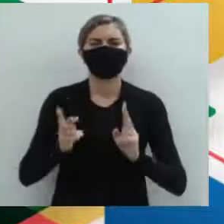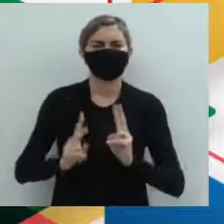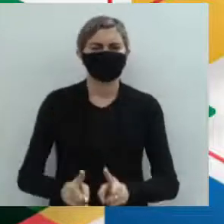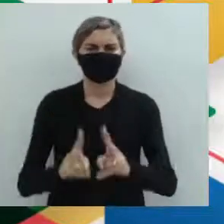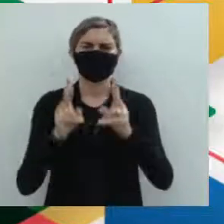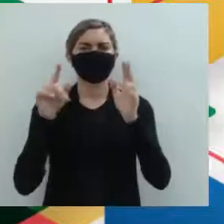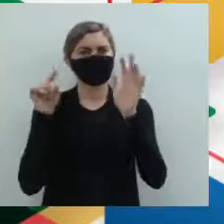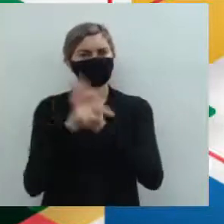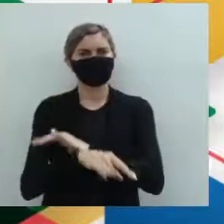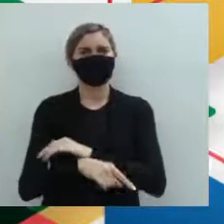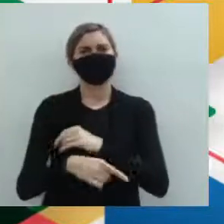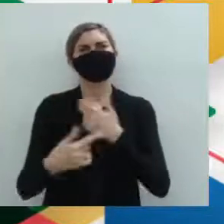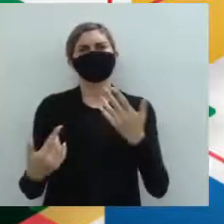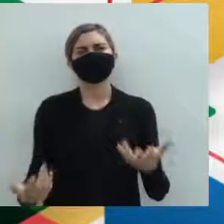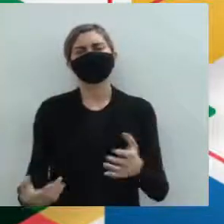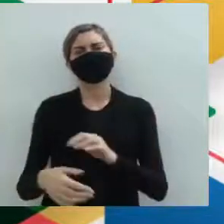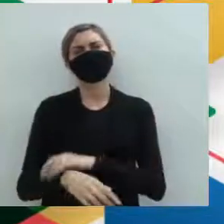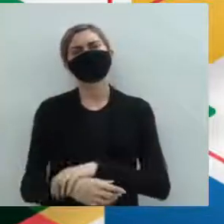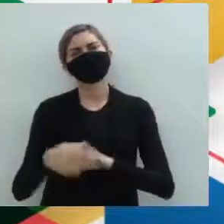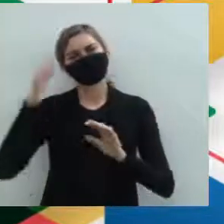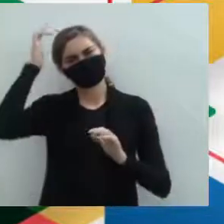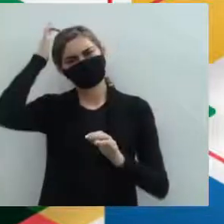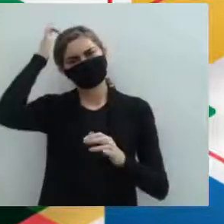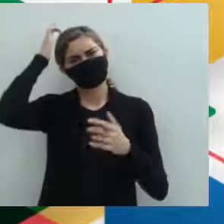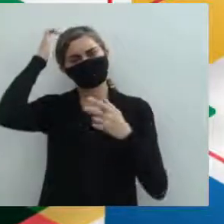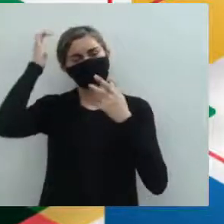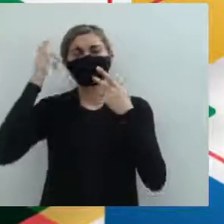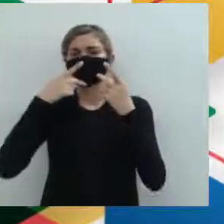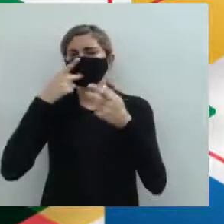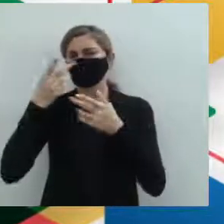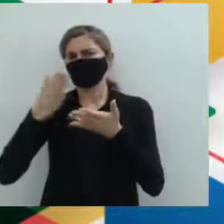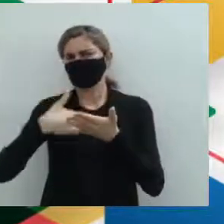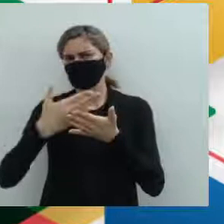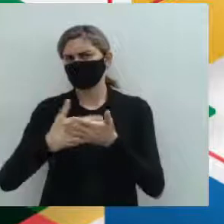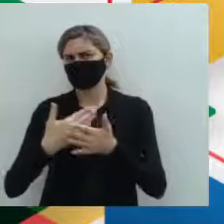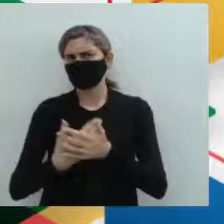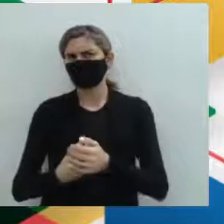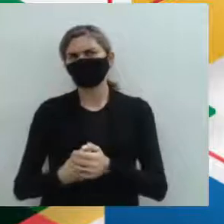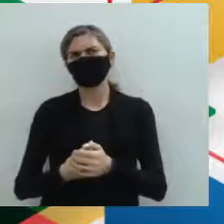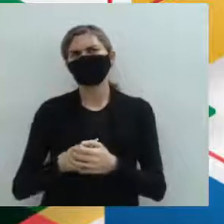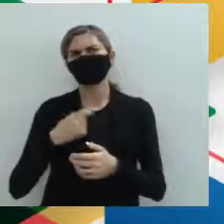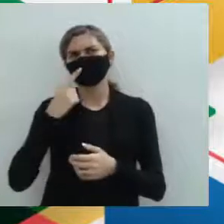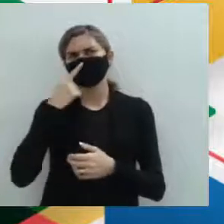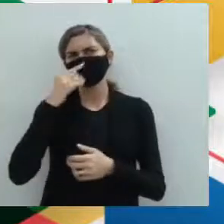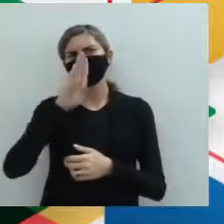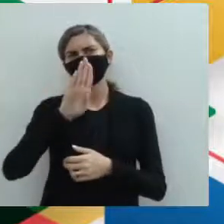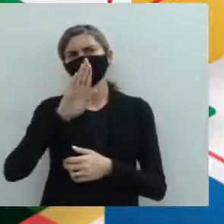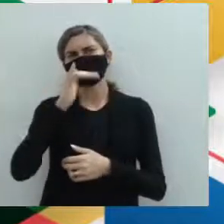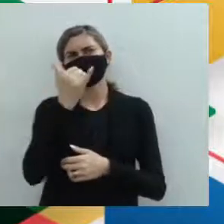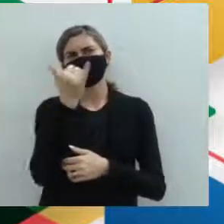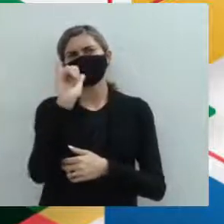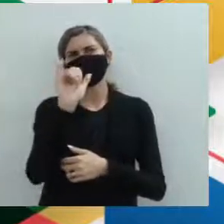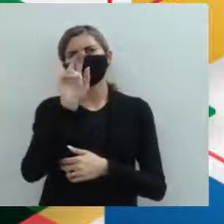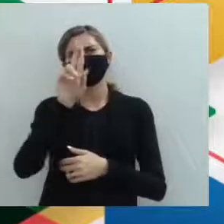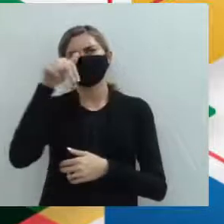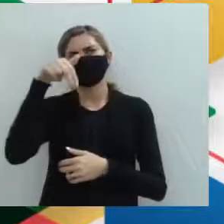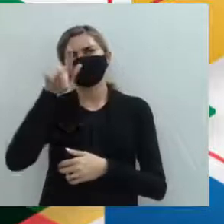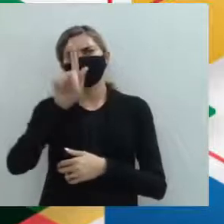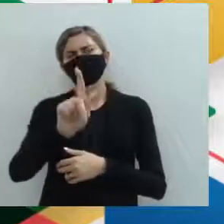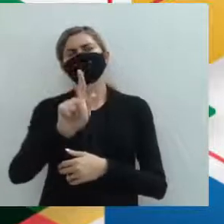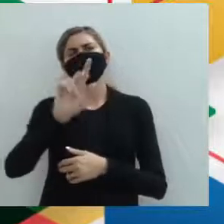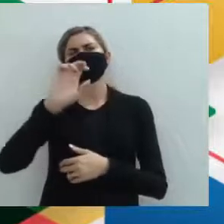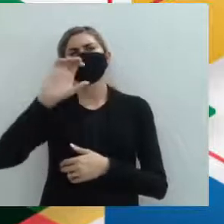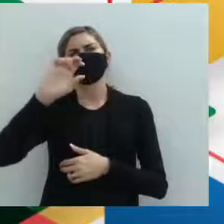fazendo essa pergunta de novo, não é? A gente vai falar de um livro que é do Byung-Chul Han, é um nome diferente, né? Byung-Chul